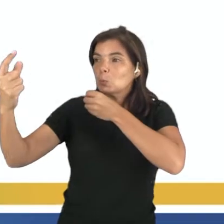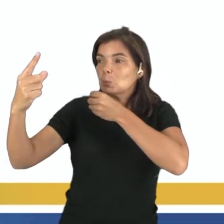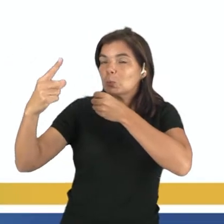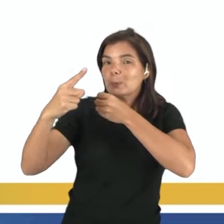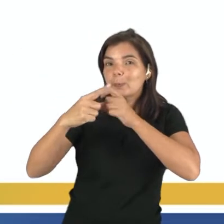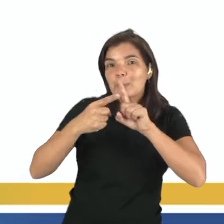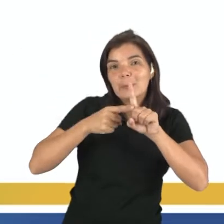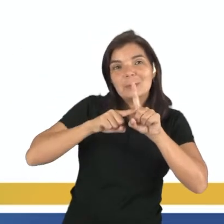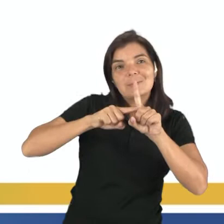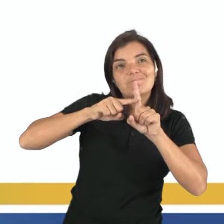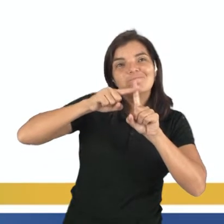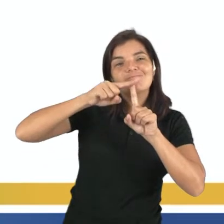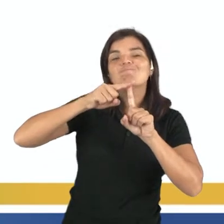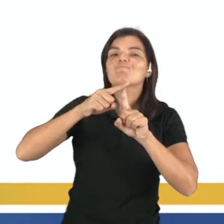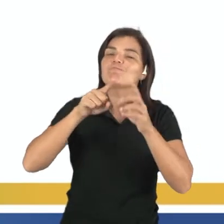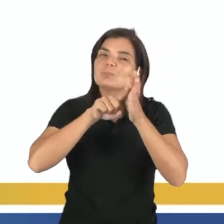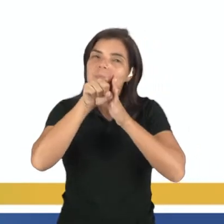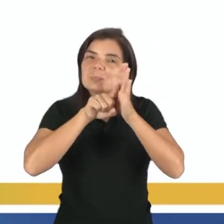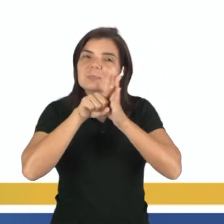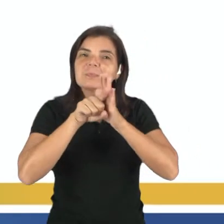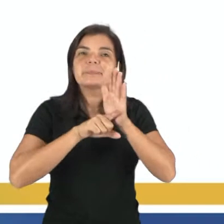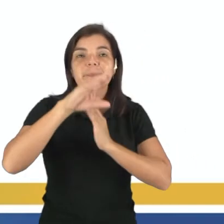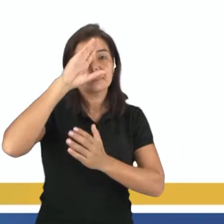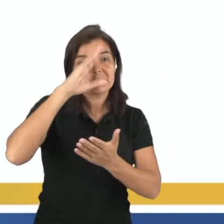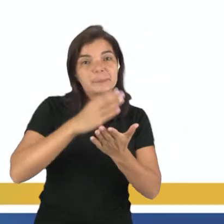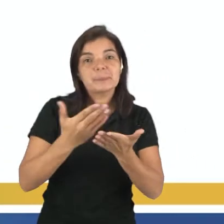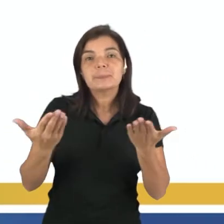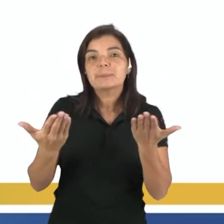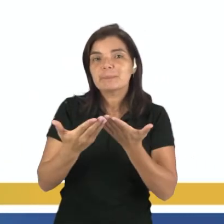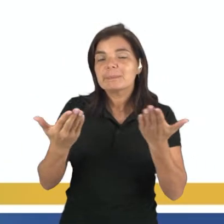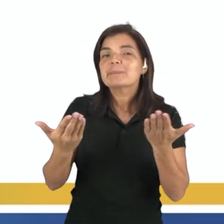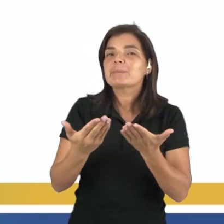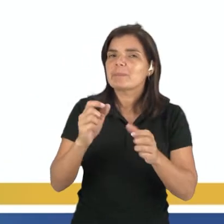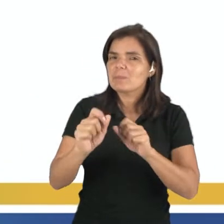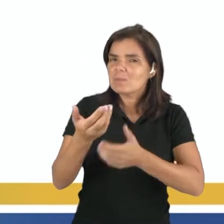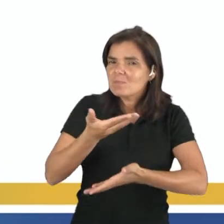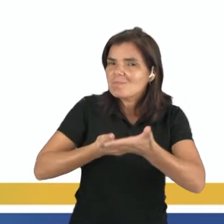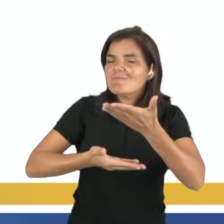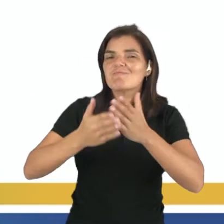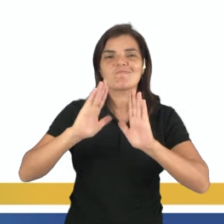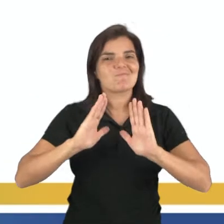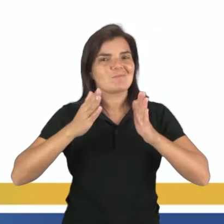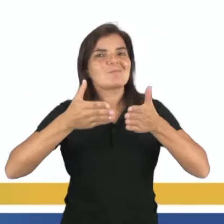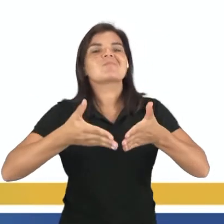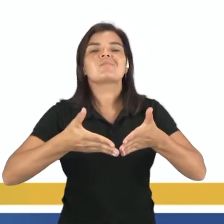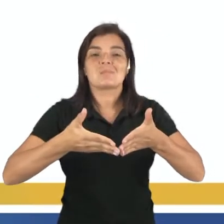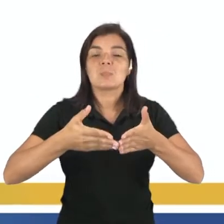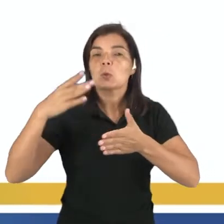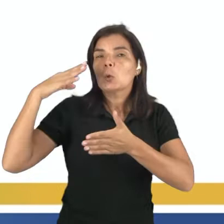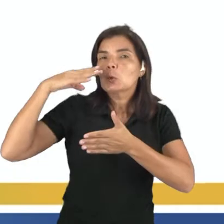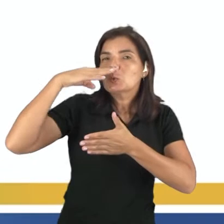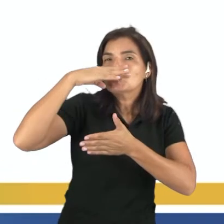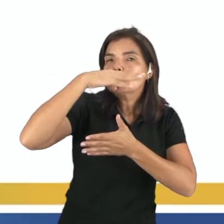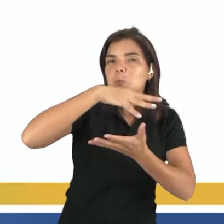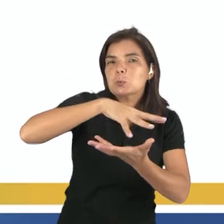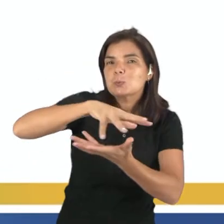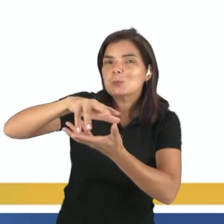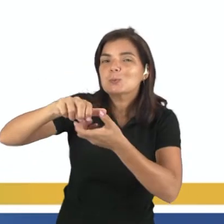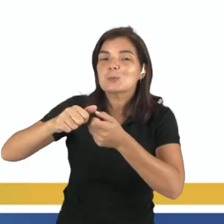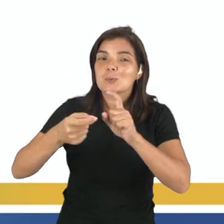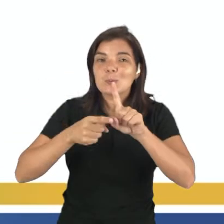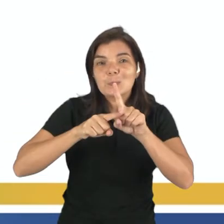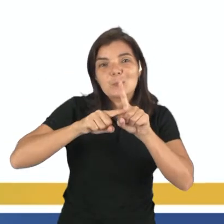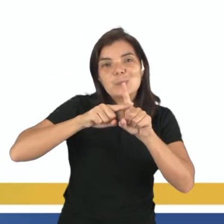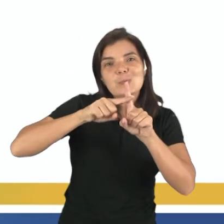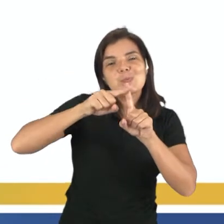global, Que os cientistas acreditam hoje que eles têm uma relação direta e que o aquecimento global nada mais é do